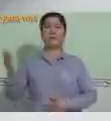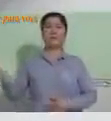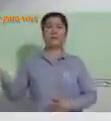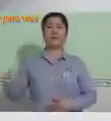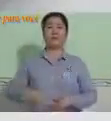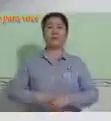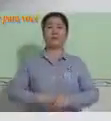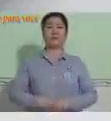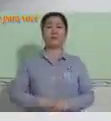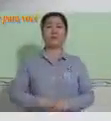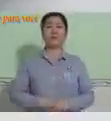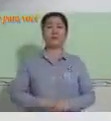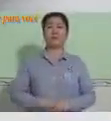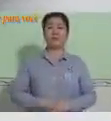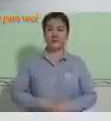diariamente repelentes